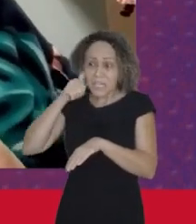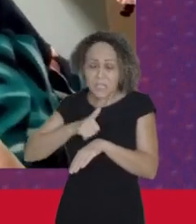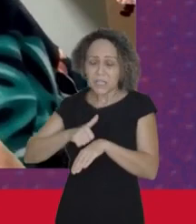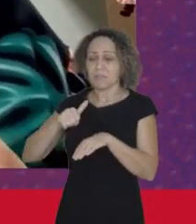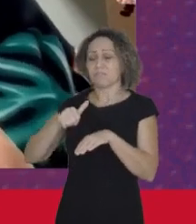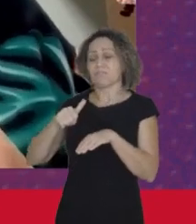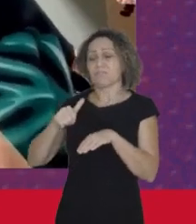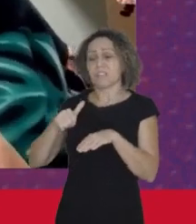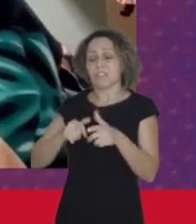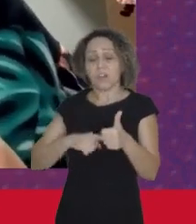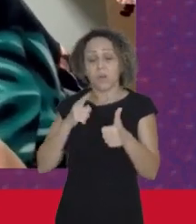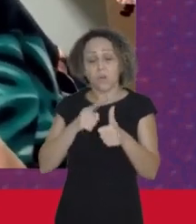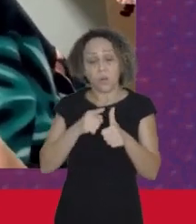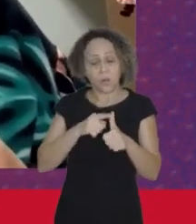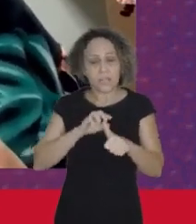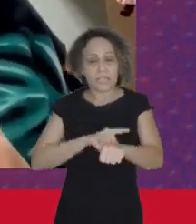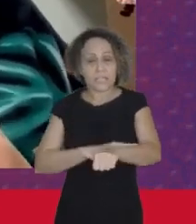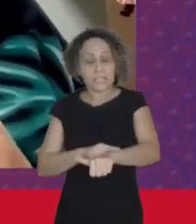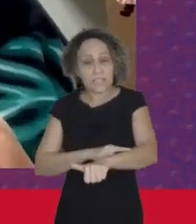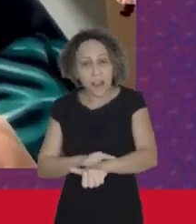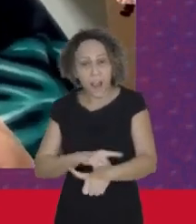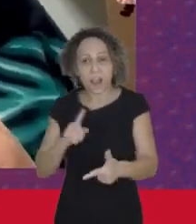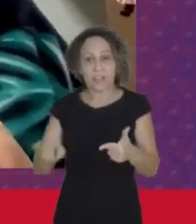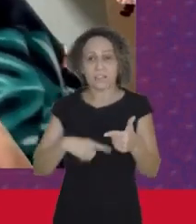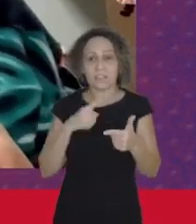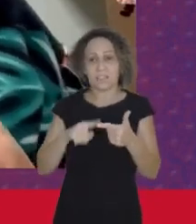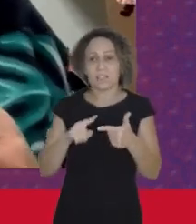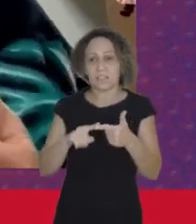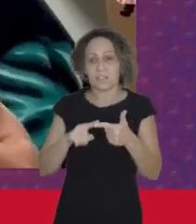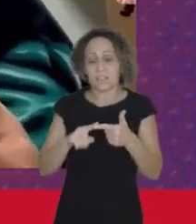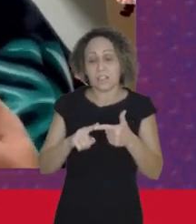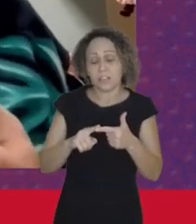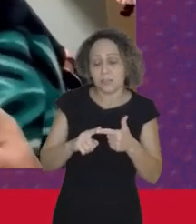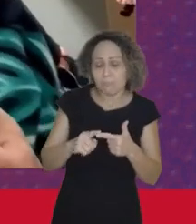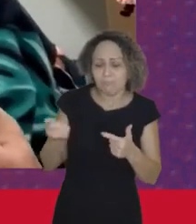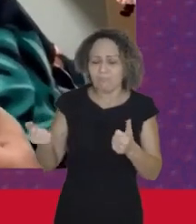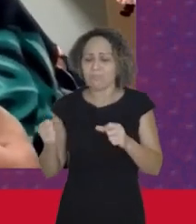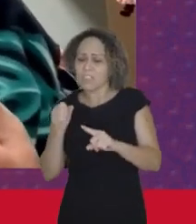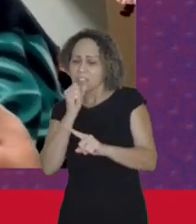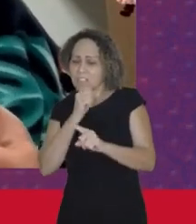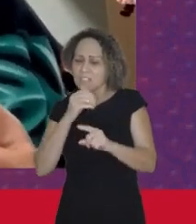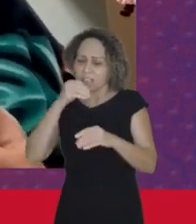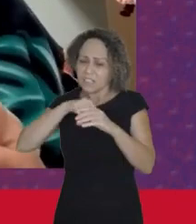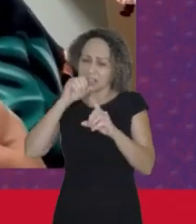de raça, de classe, de condição de deficiência, recortes